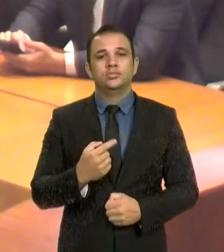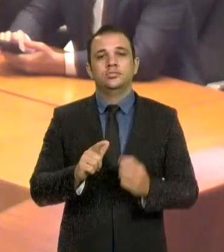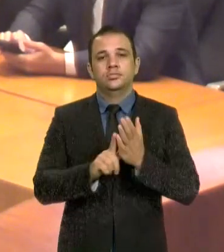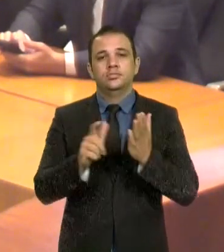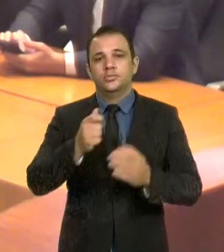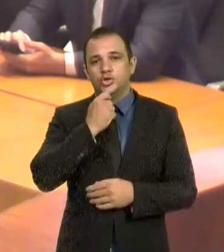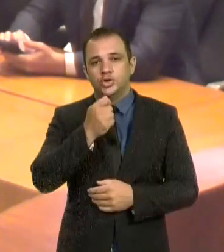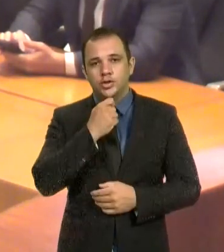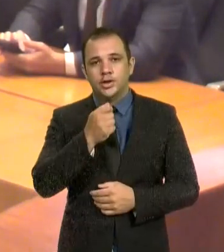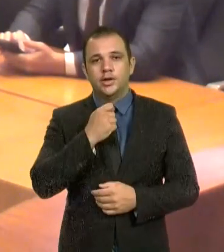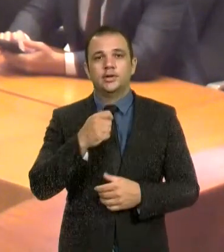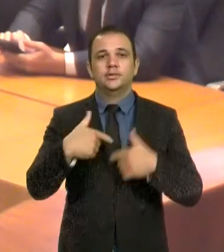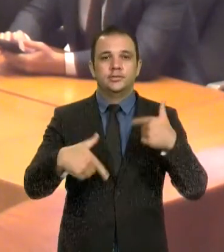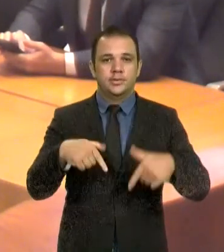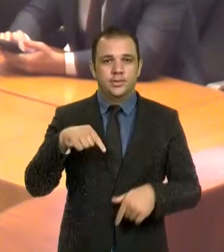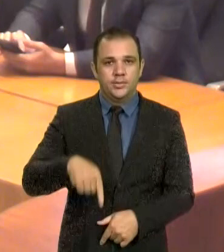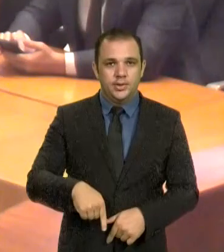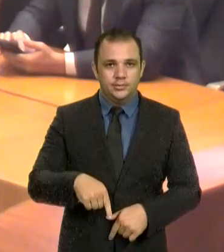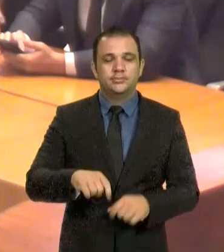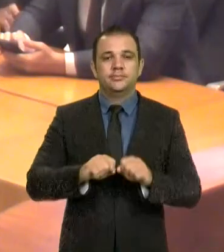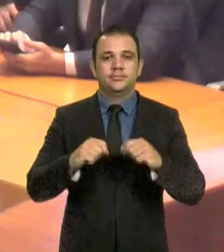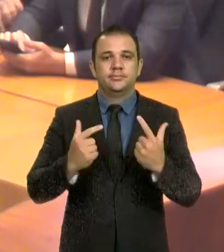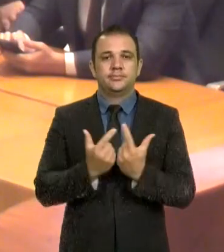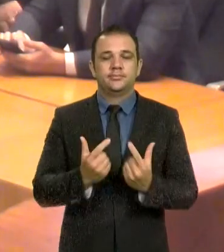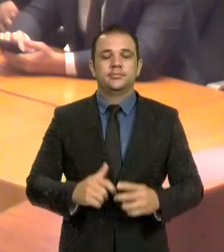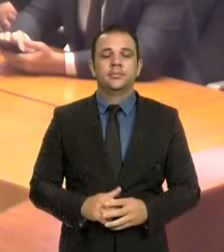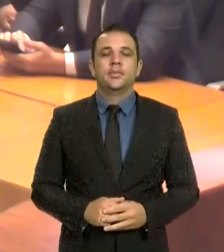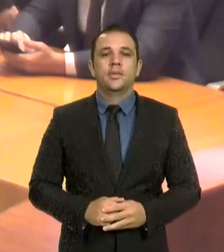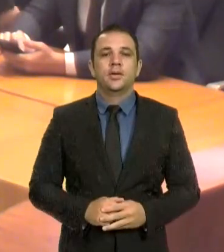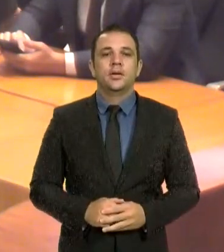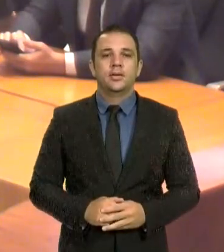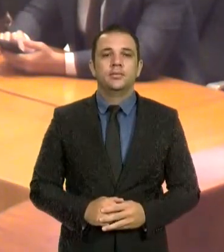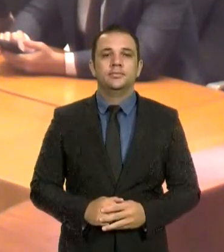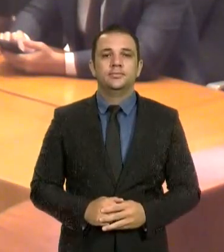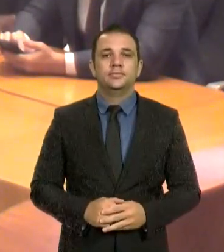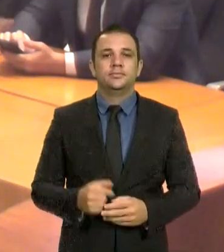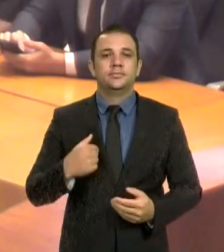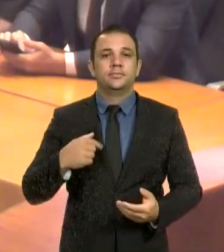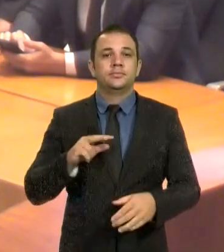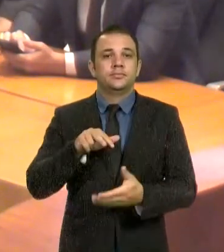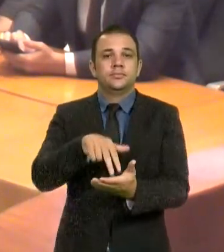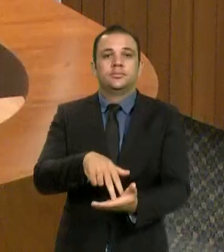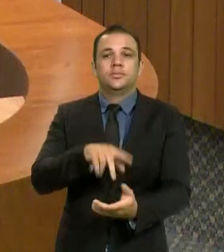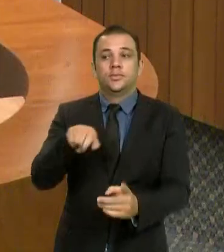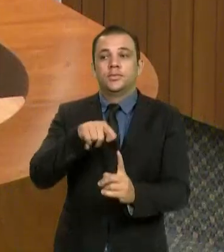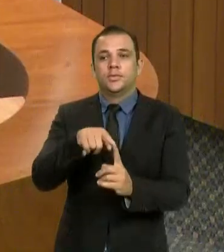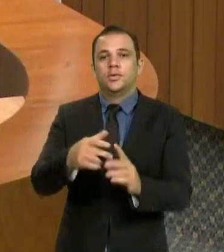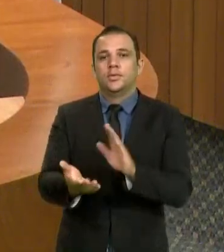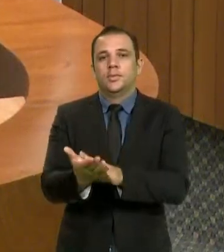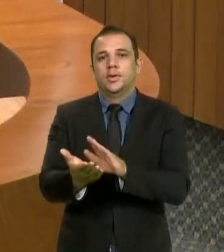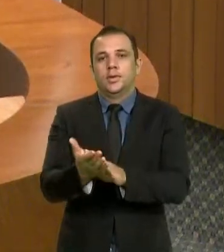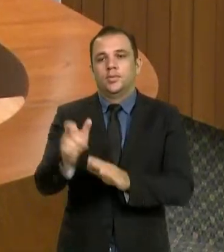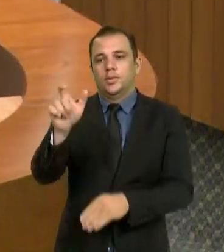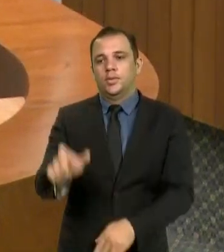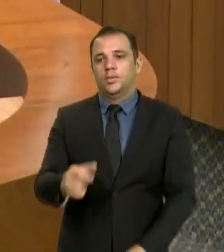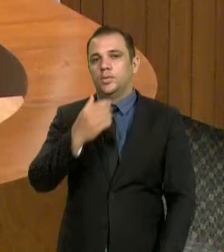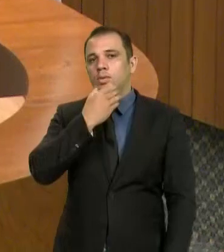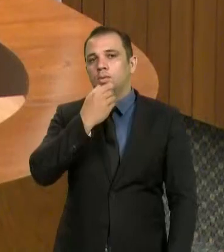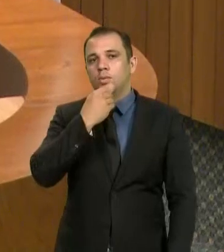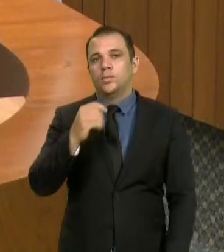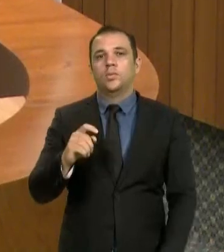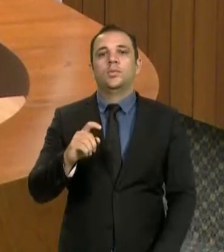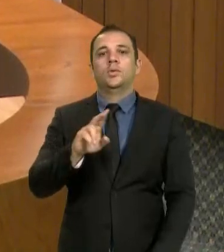jornalistas. Aqui venho aqui para parabenizar ao doutor Celso Gonçalves de Souza, que foi eleito